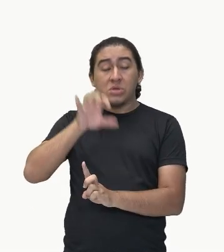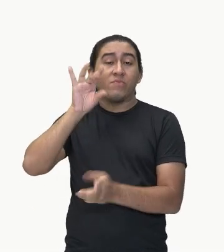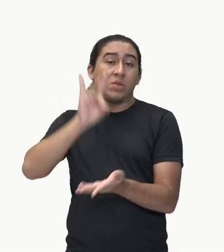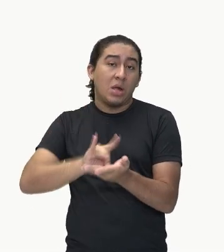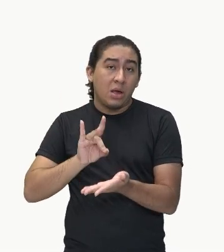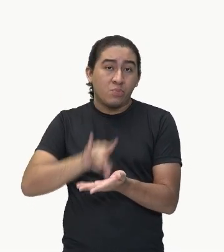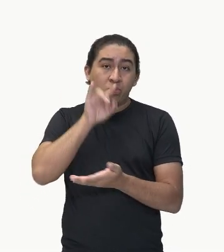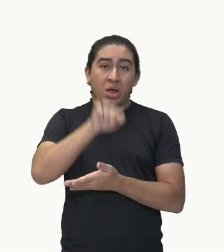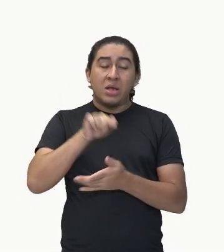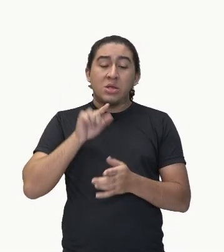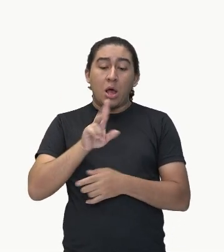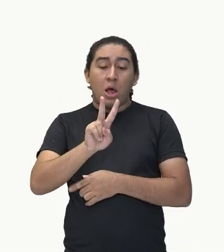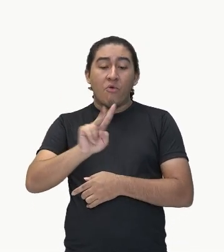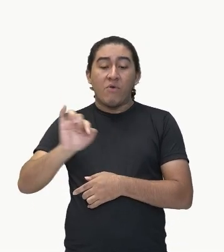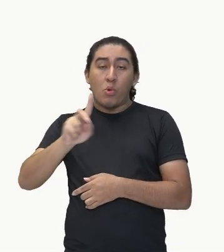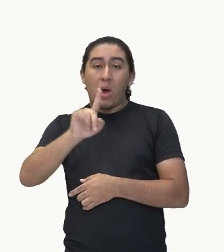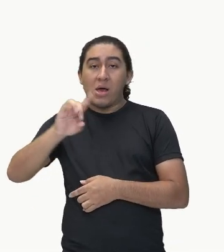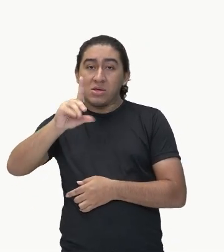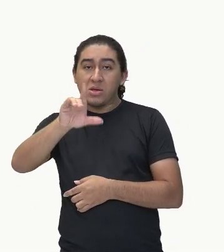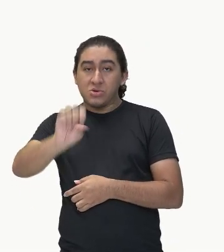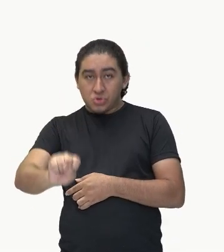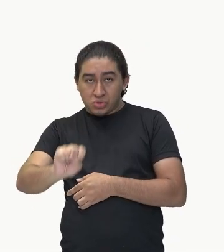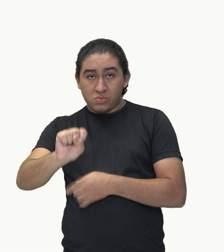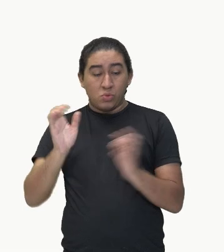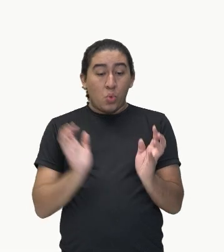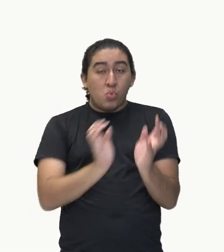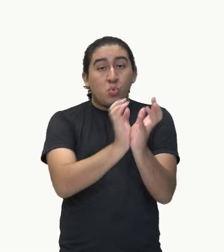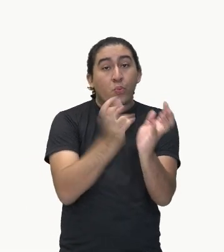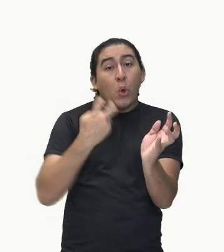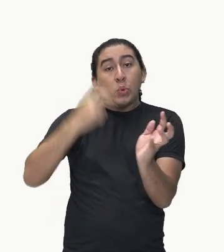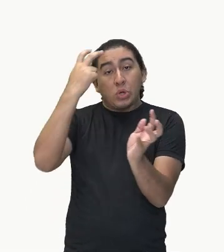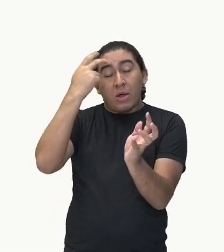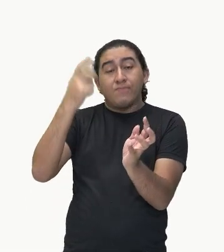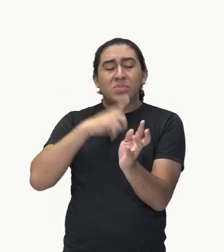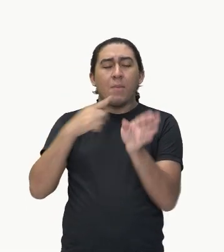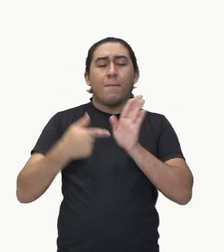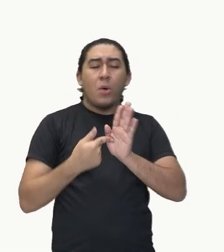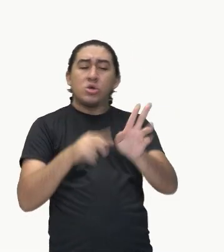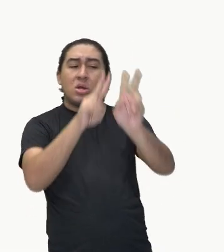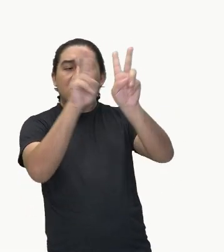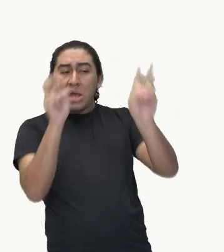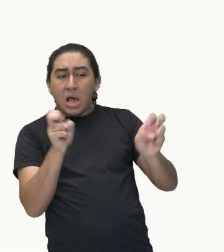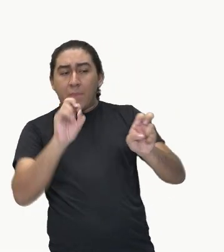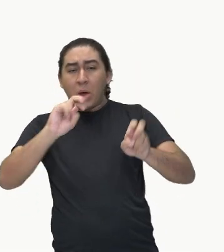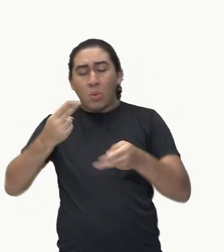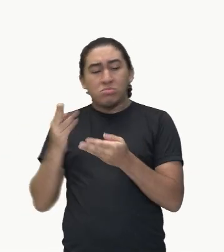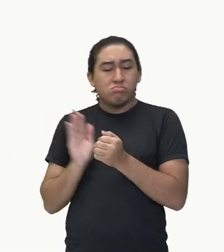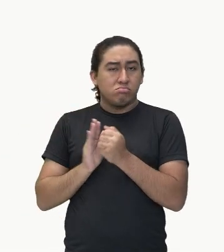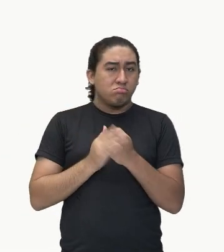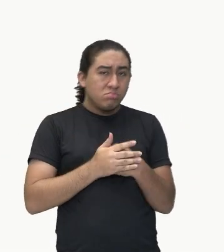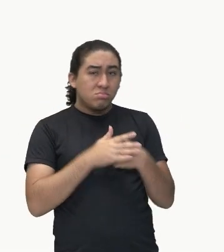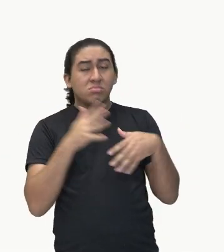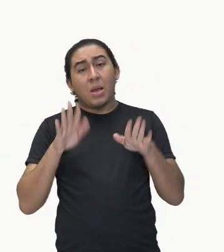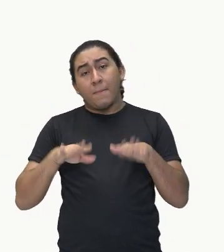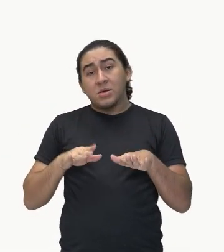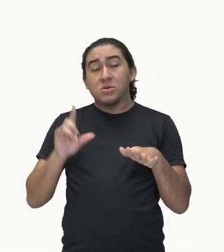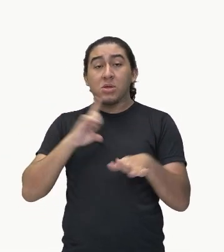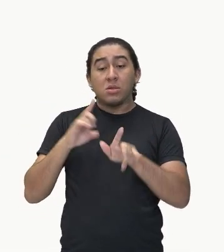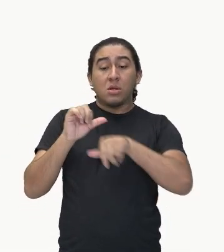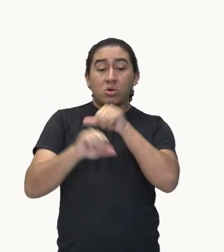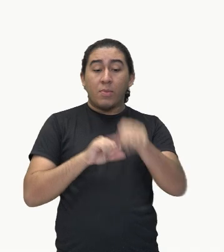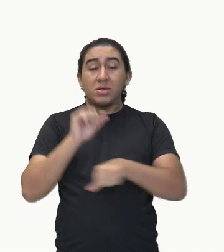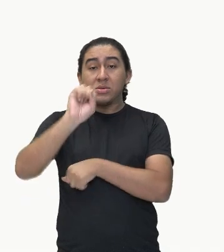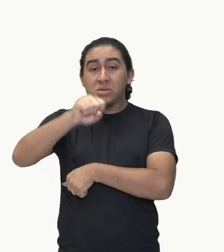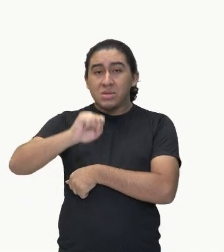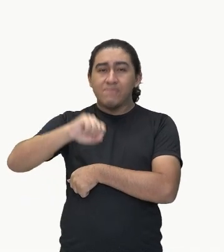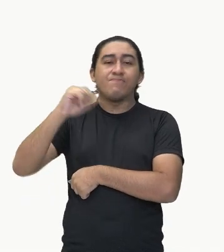por essas vanguardas, não é? Trazendo algumas questões, outras não, mas, enfim, eram de fato transformações